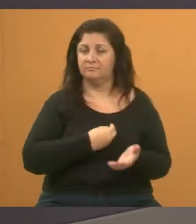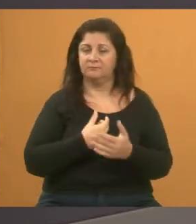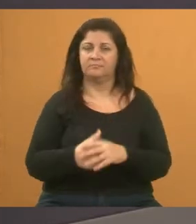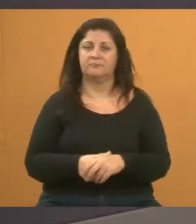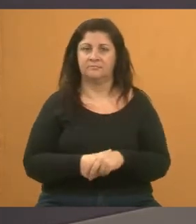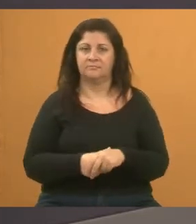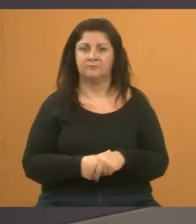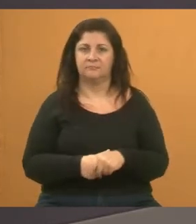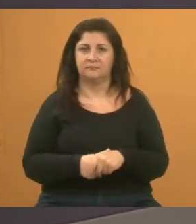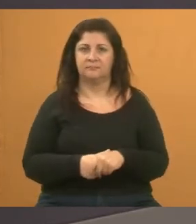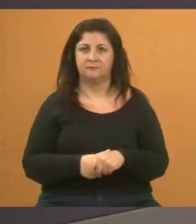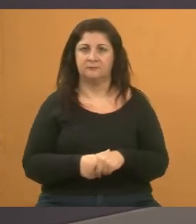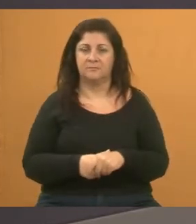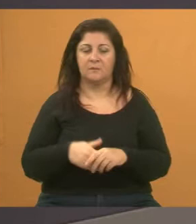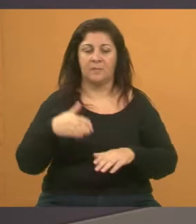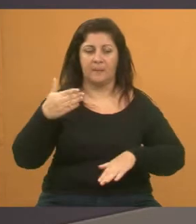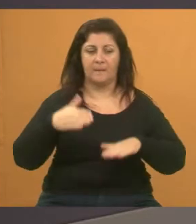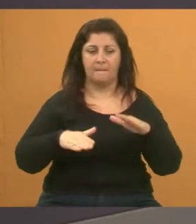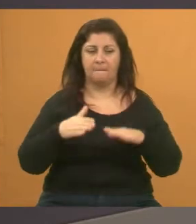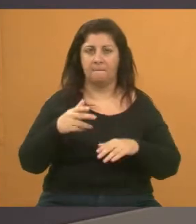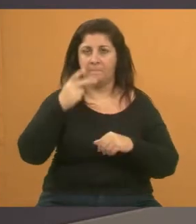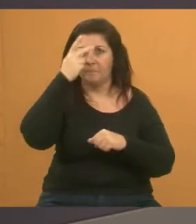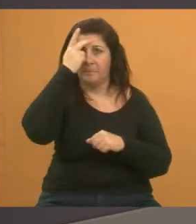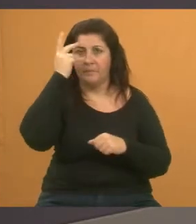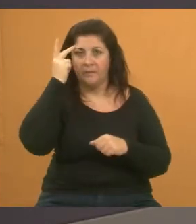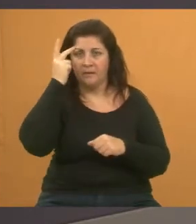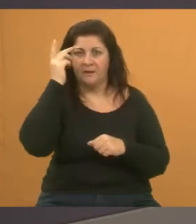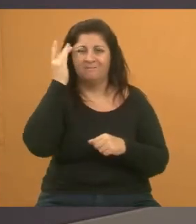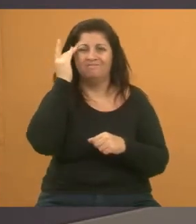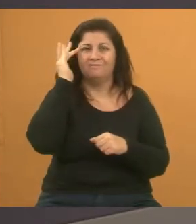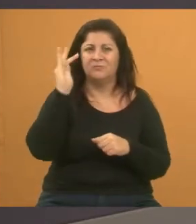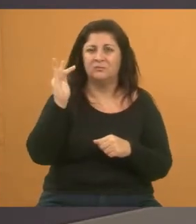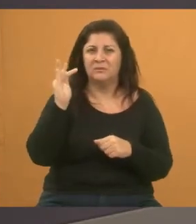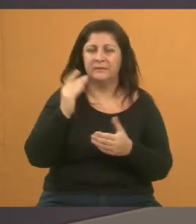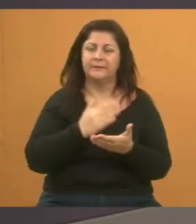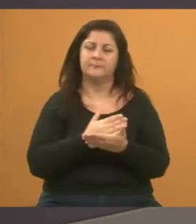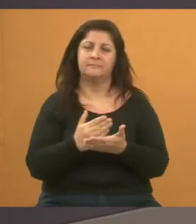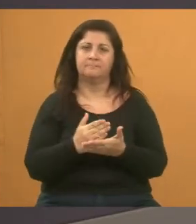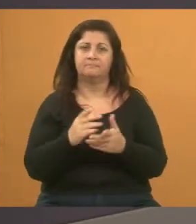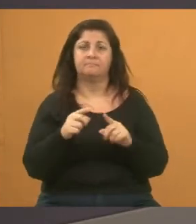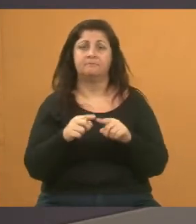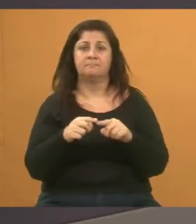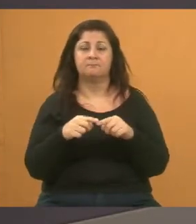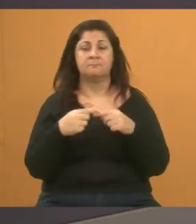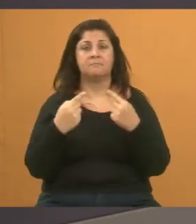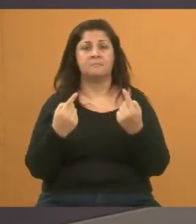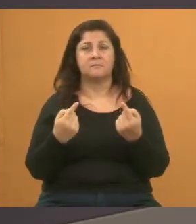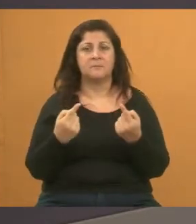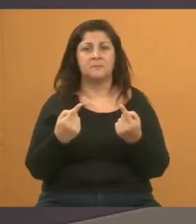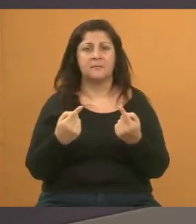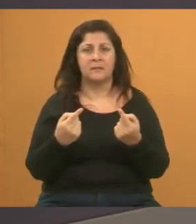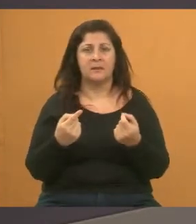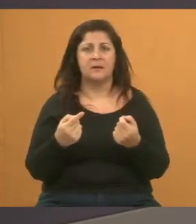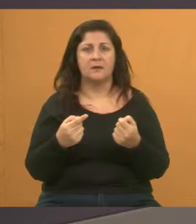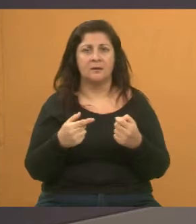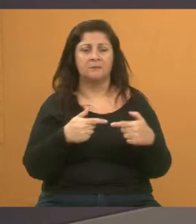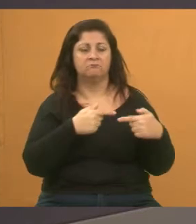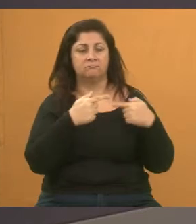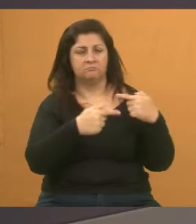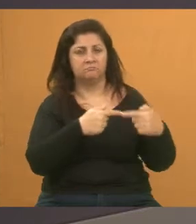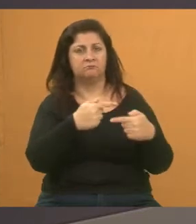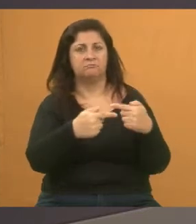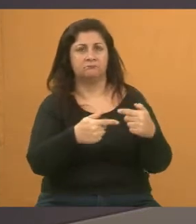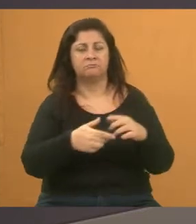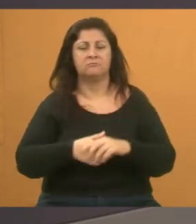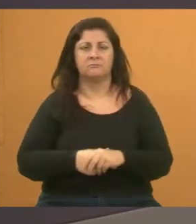Então, Sônia, às vezes as pessoas não entendem num primeiro momento, mas você vai deixando um legado aí para a